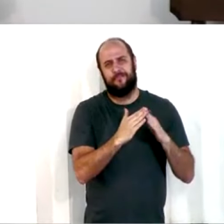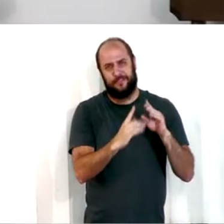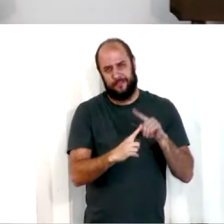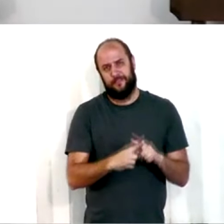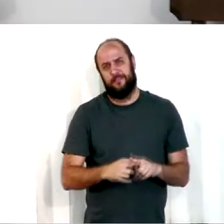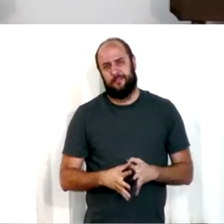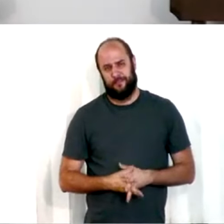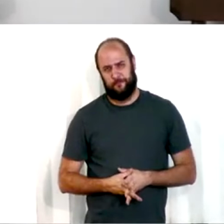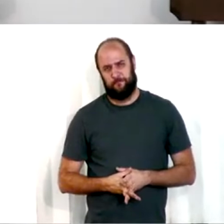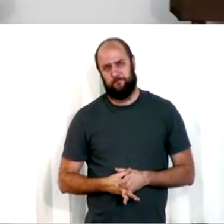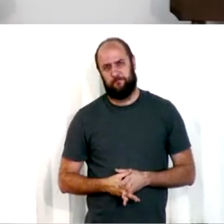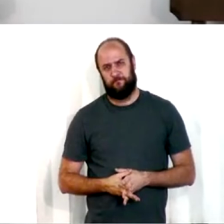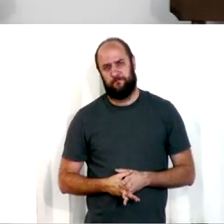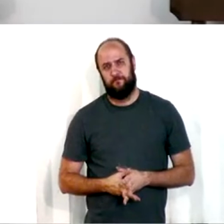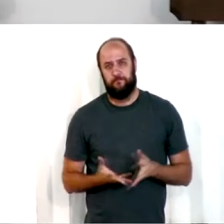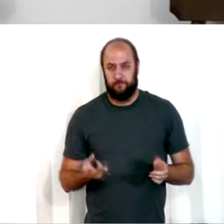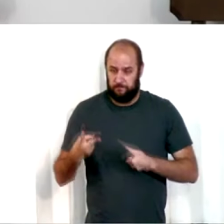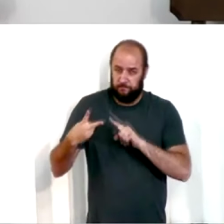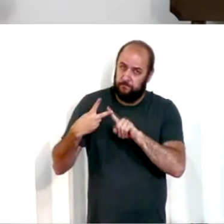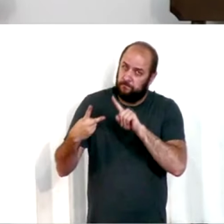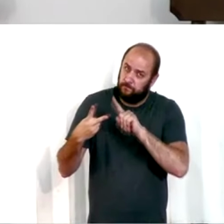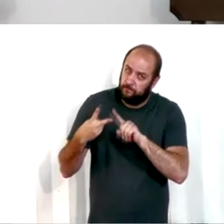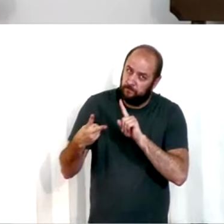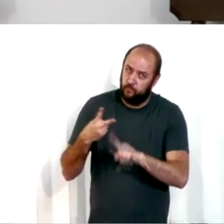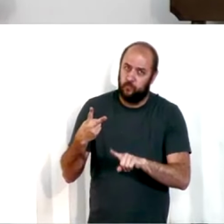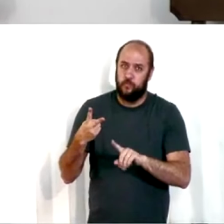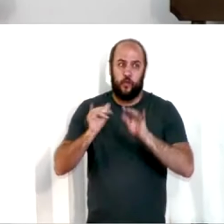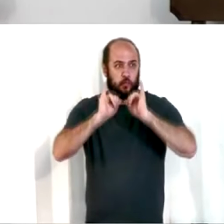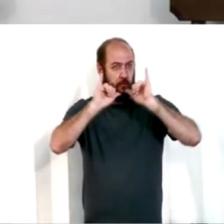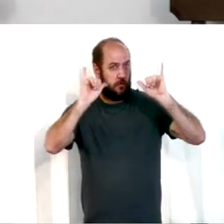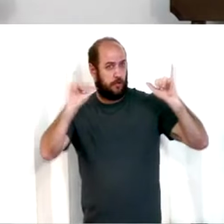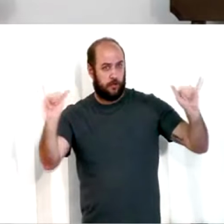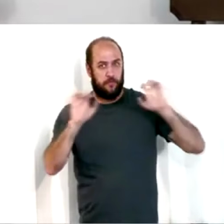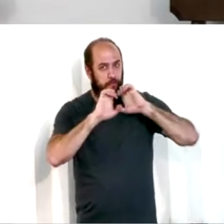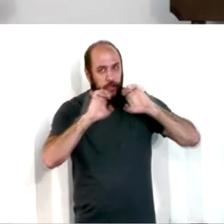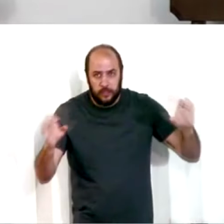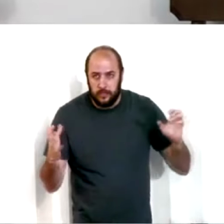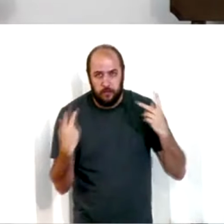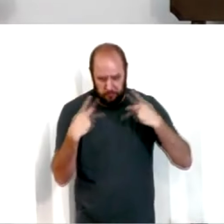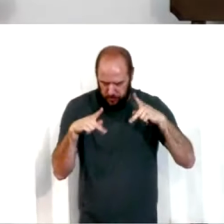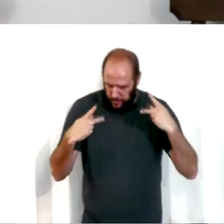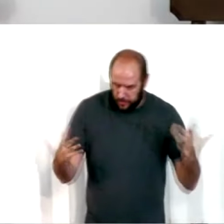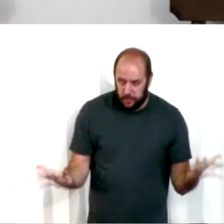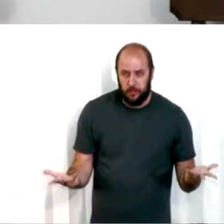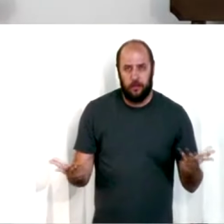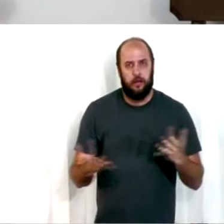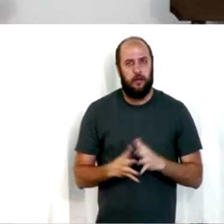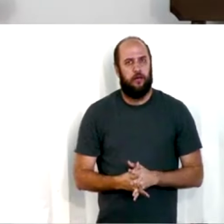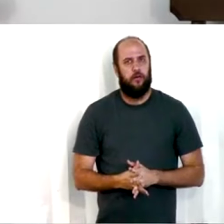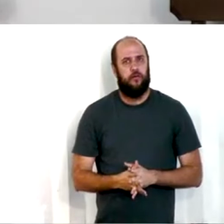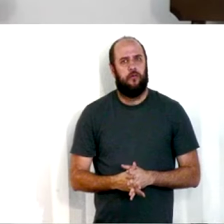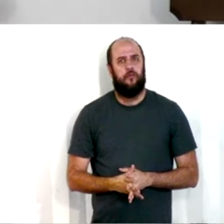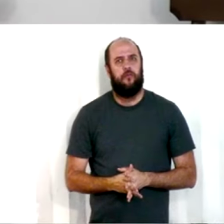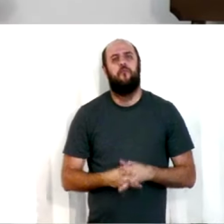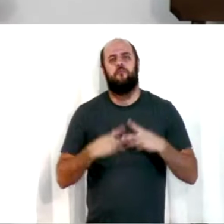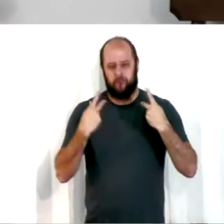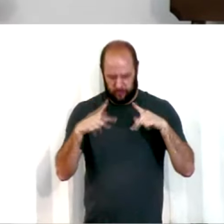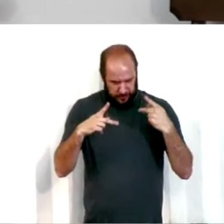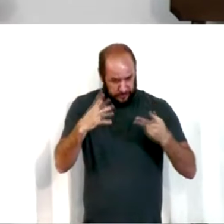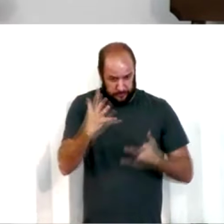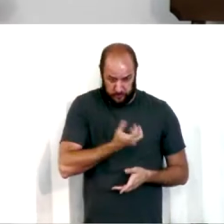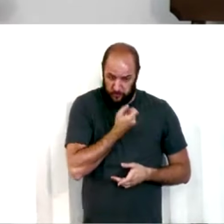Colossos. Em segundo lugar, ele era o arauto do Evangelho. Ele era aquele que pregava a Cristo, que pregava o Cristo crucificado, que anunciava a salvação